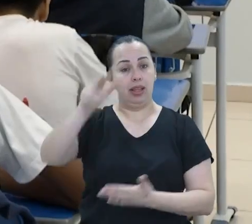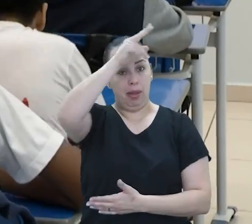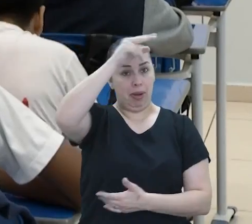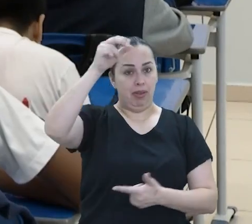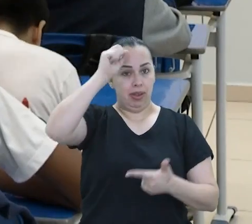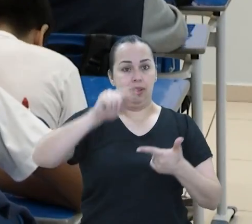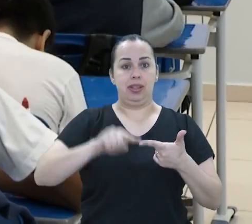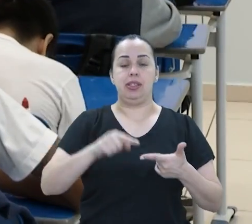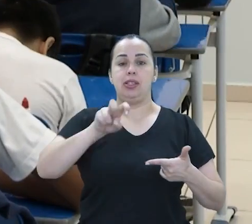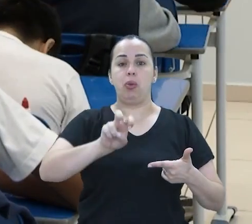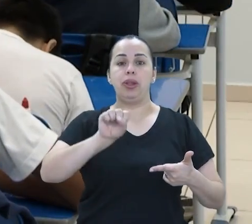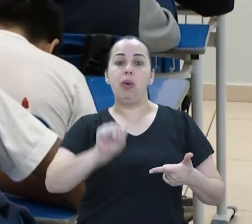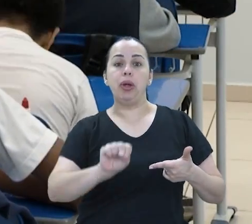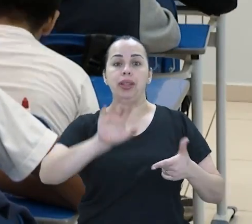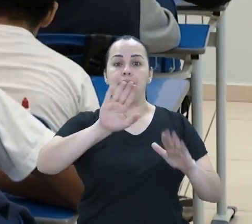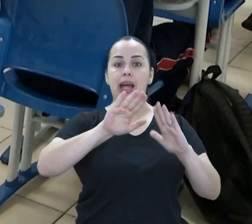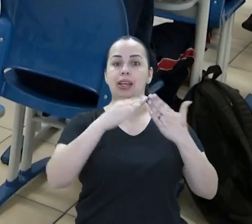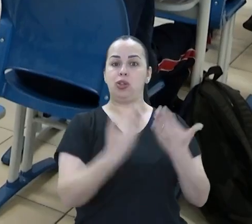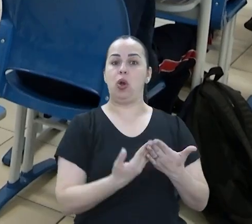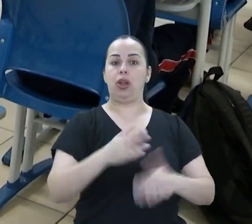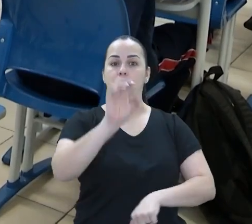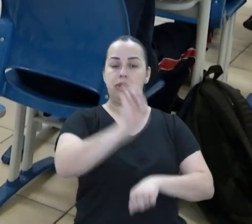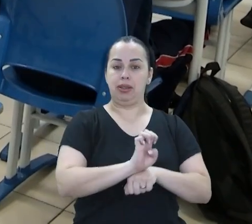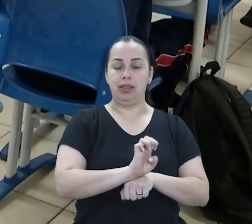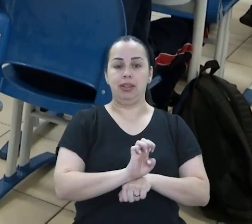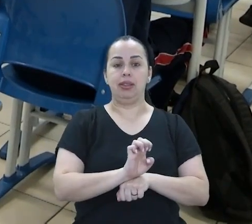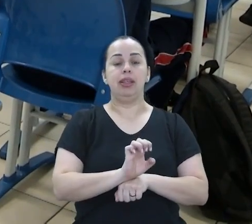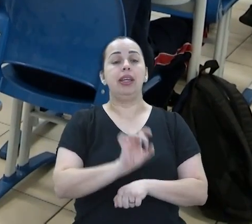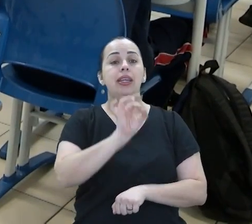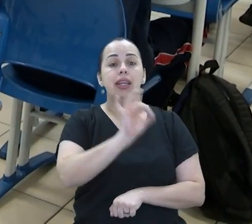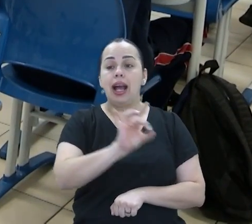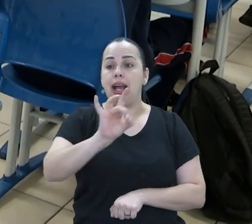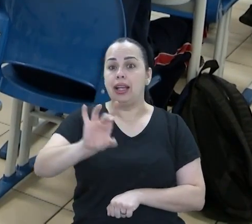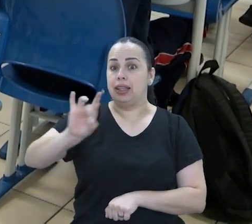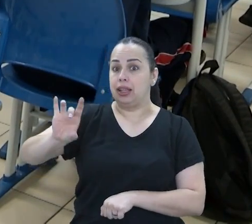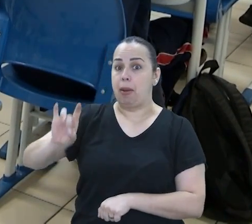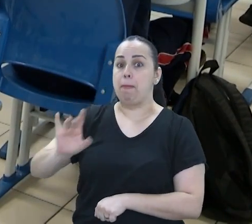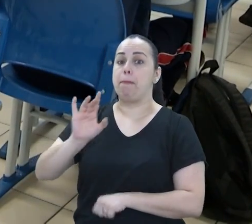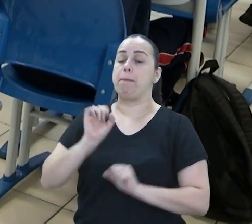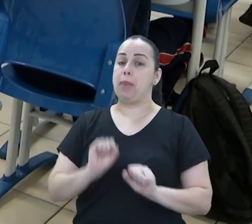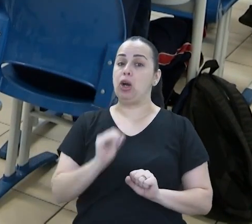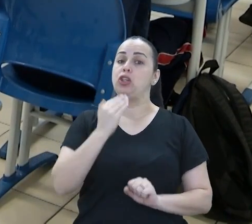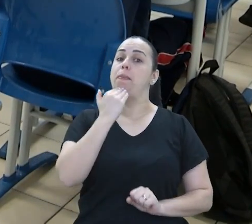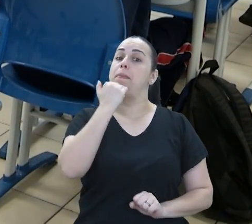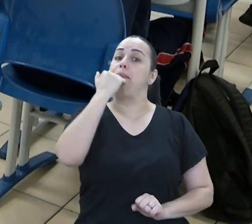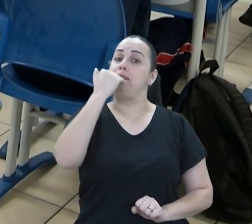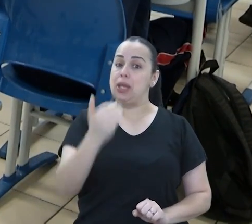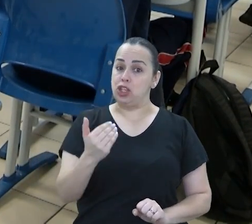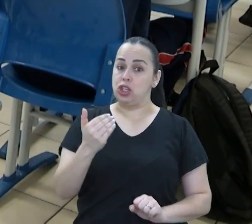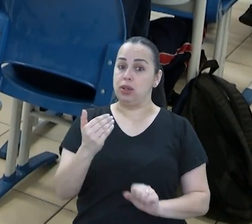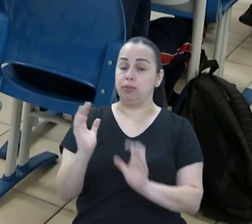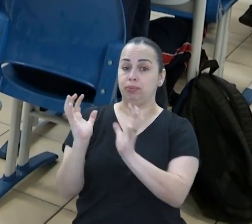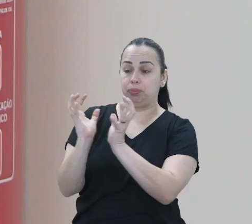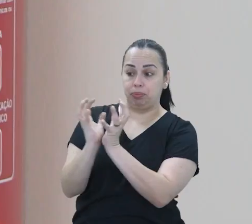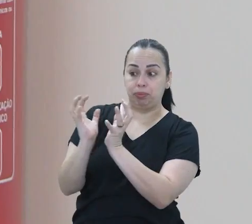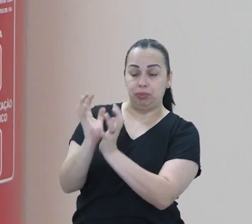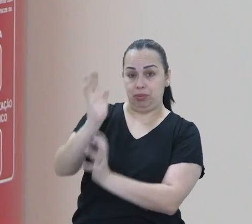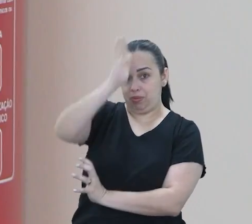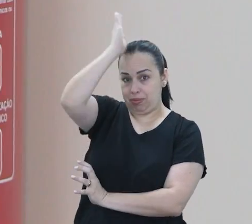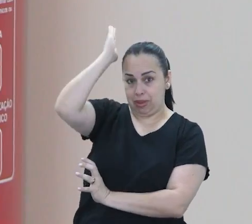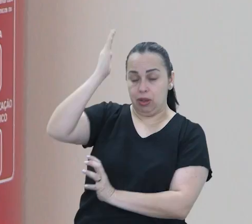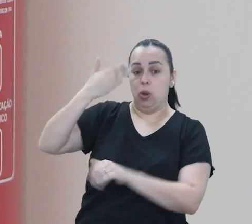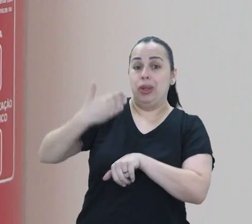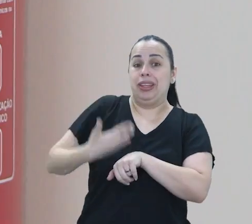e 58 estaduais. A direção de cada instituição de ensino pode solicitar, junto ao Corpo de Bombeiros,